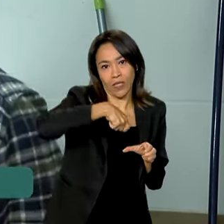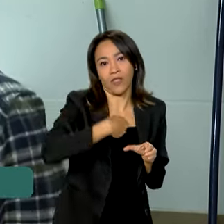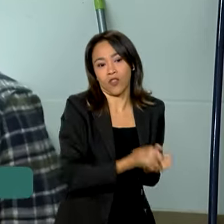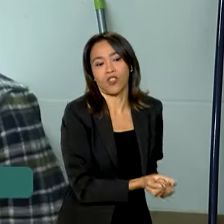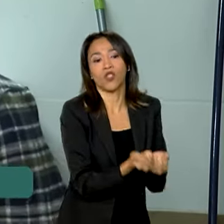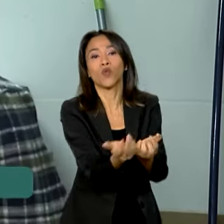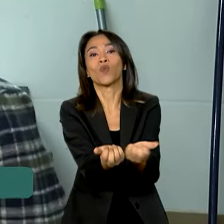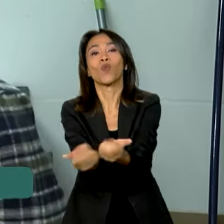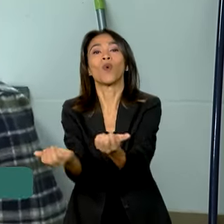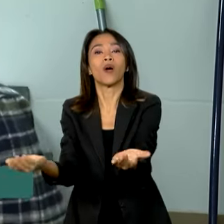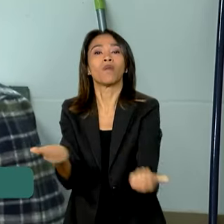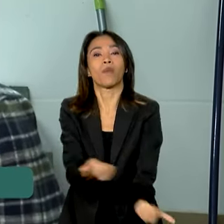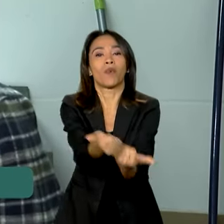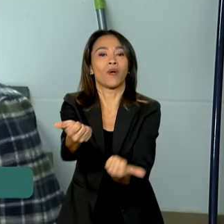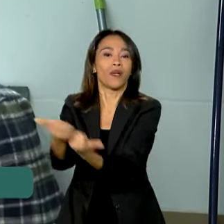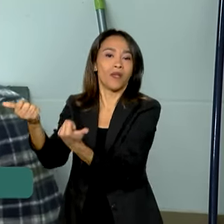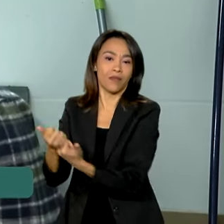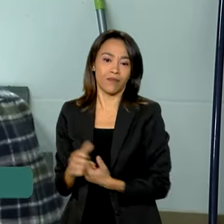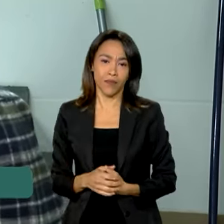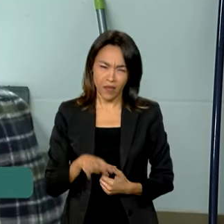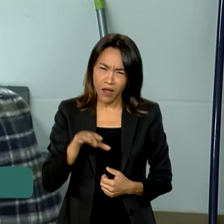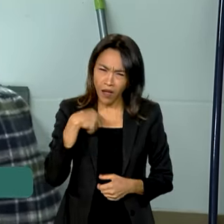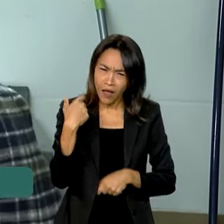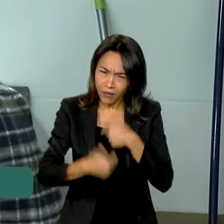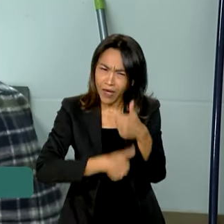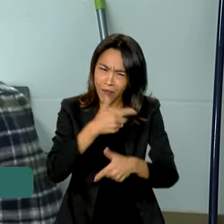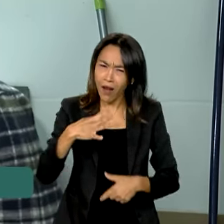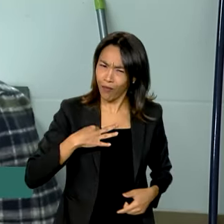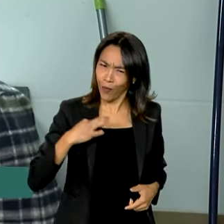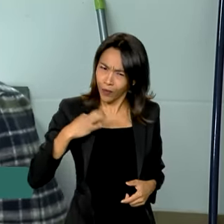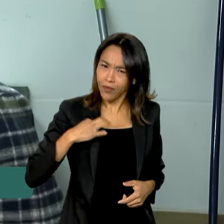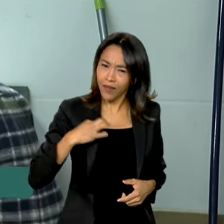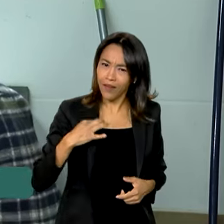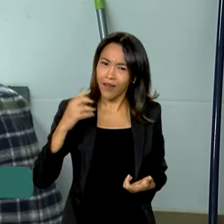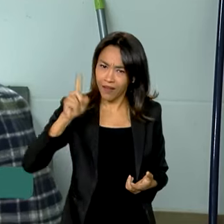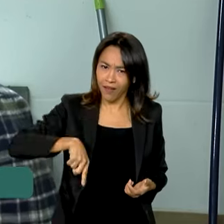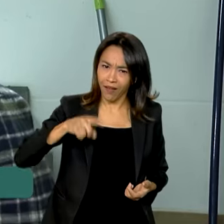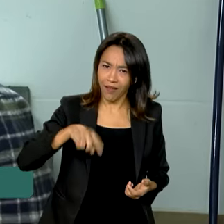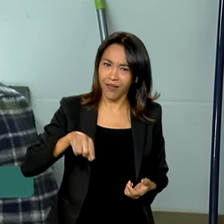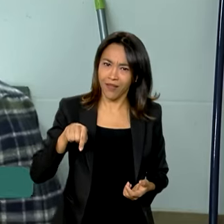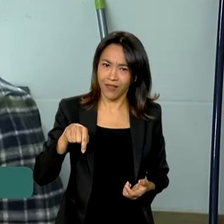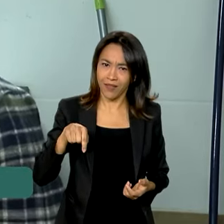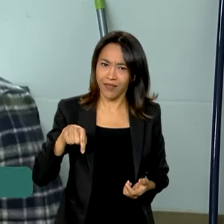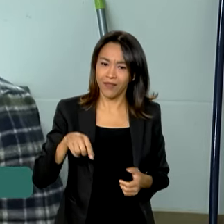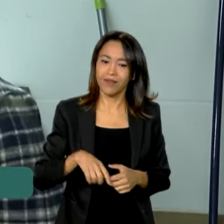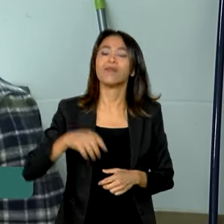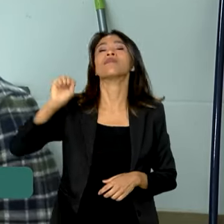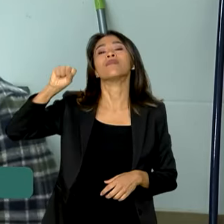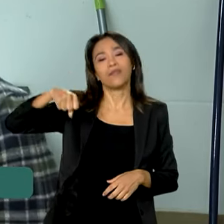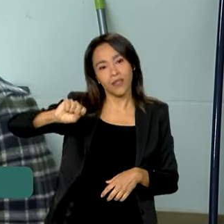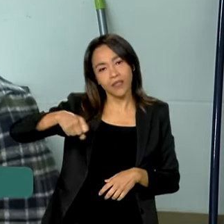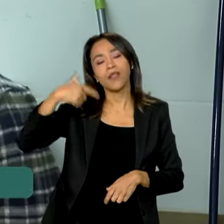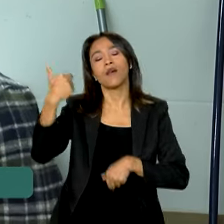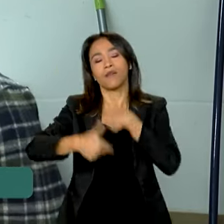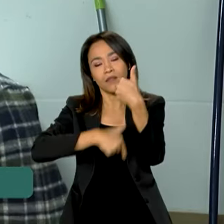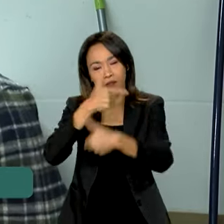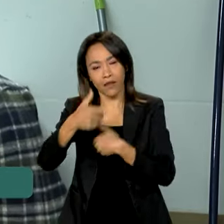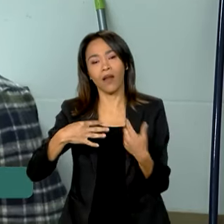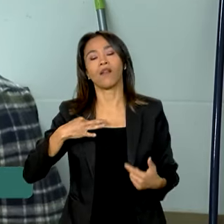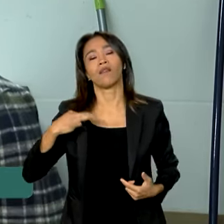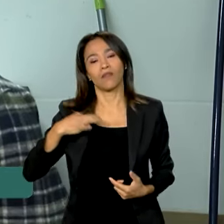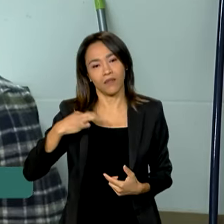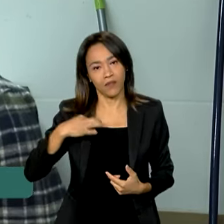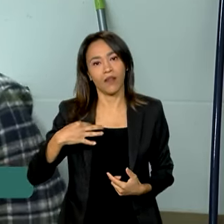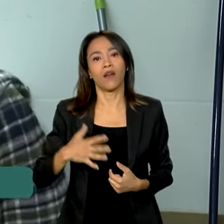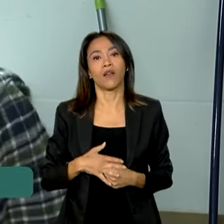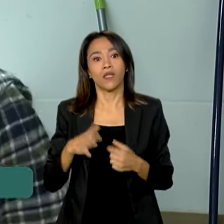abrigos. E todo o trabalho voluntário, né, Juliano? Todo mundo aqui está trabalhando de forma voluntária. Trabalho voluntário e um trabalho